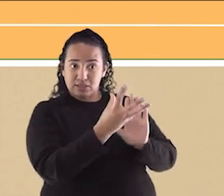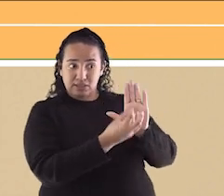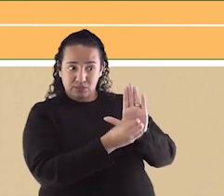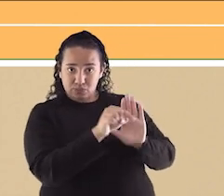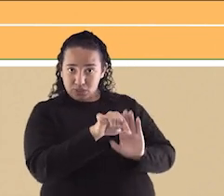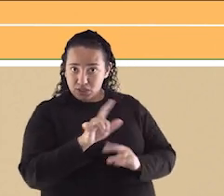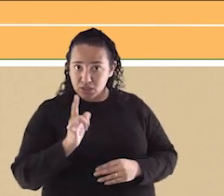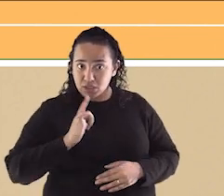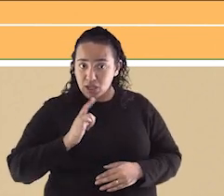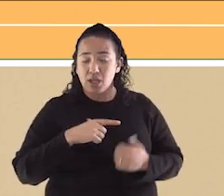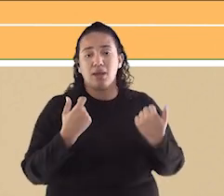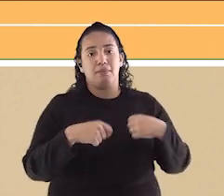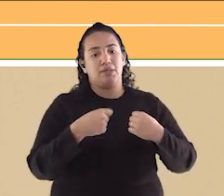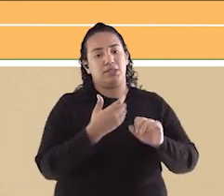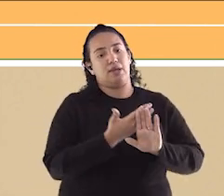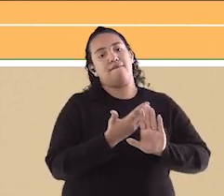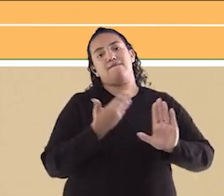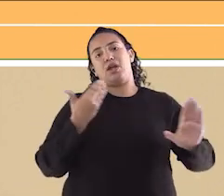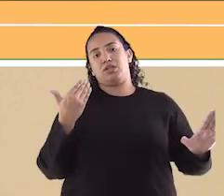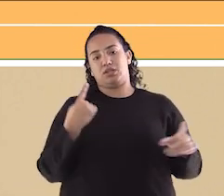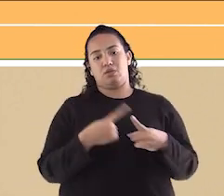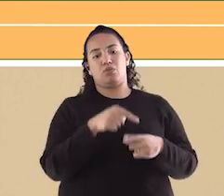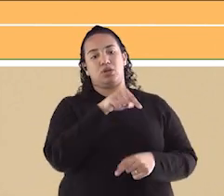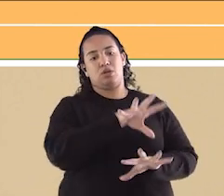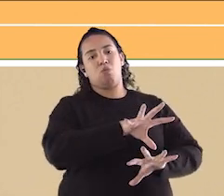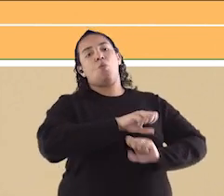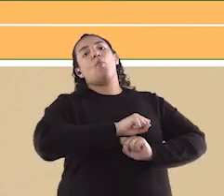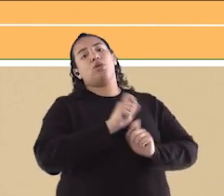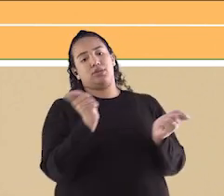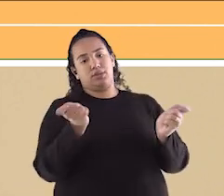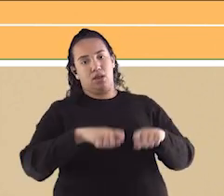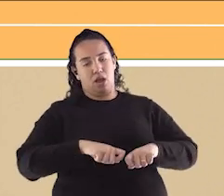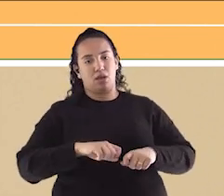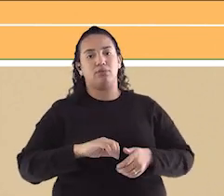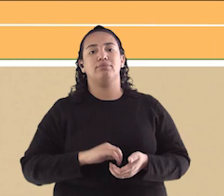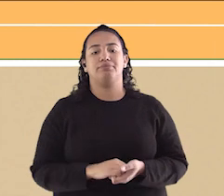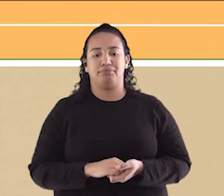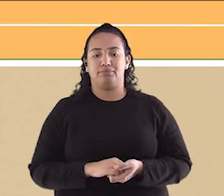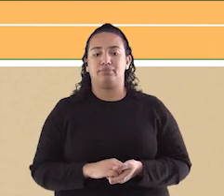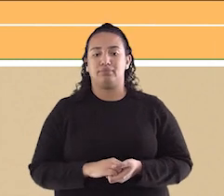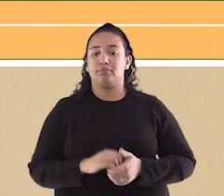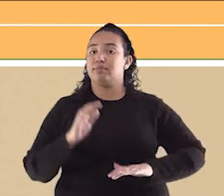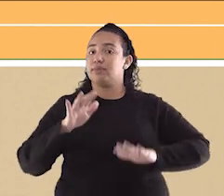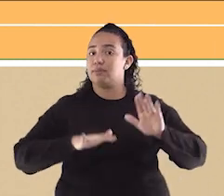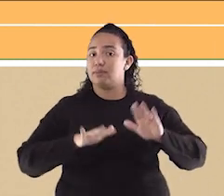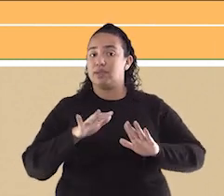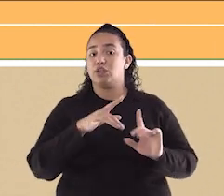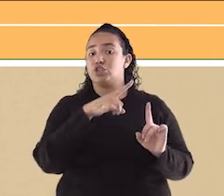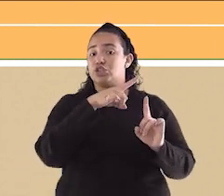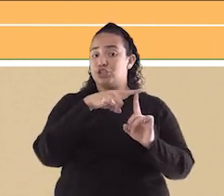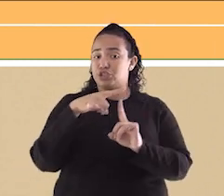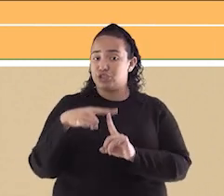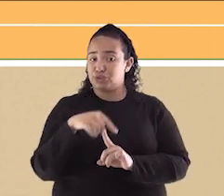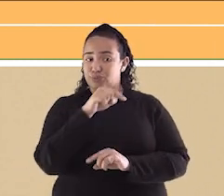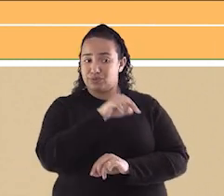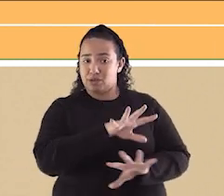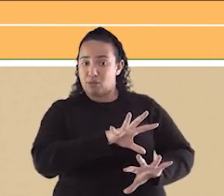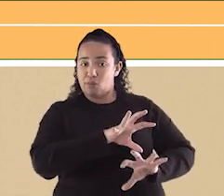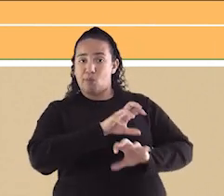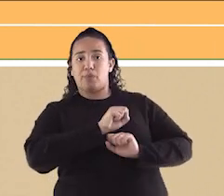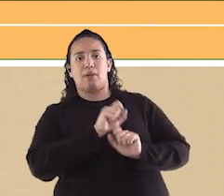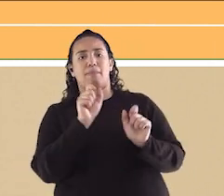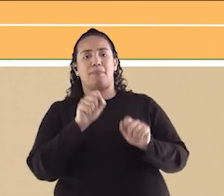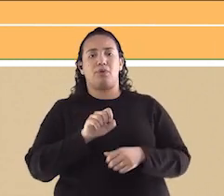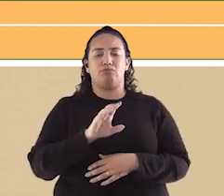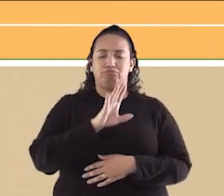afastamento imediato em função dos efeitos da radiação. Dependendo da intensidade e tipo de radiação, podem ocorrer